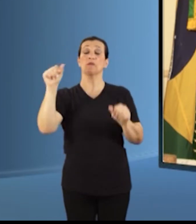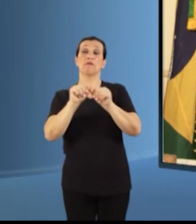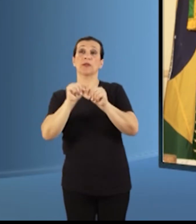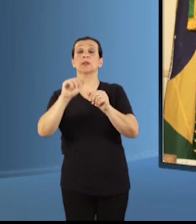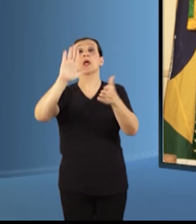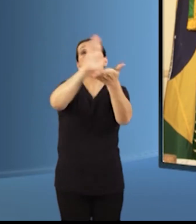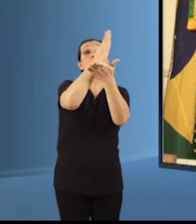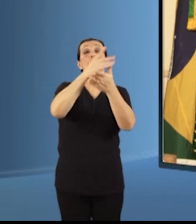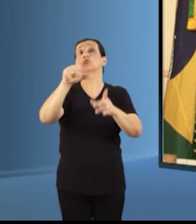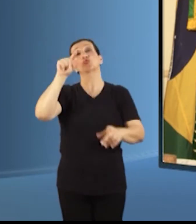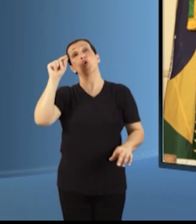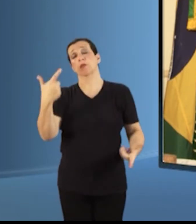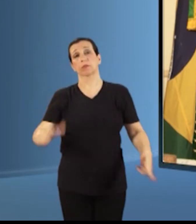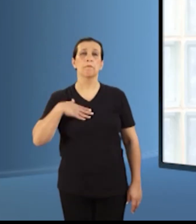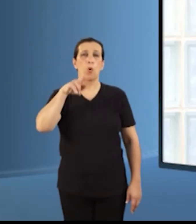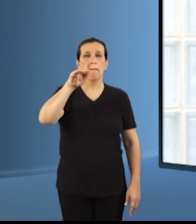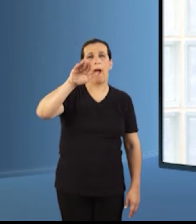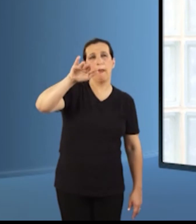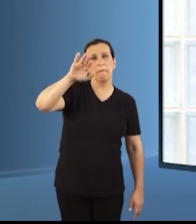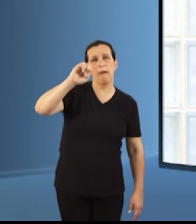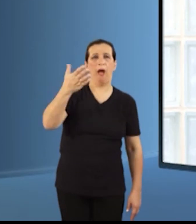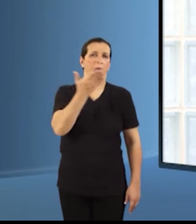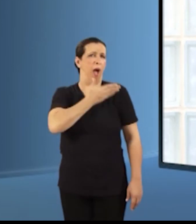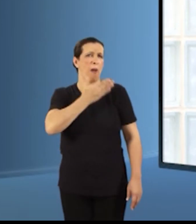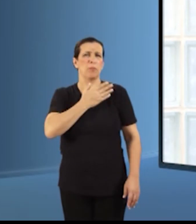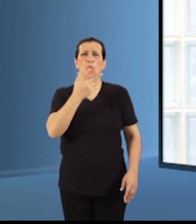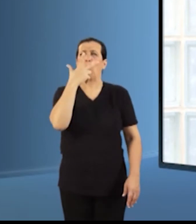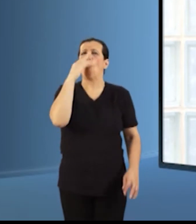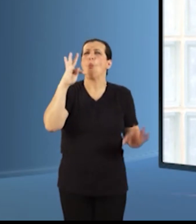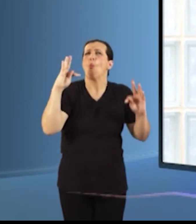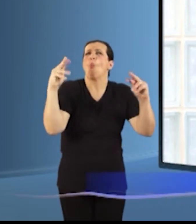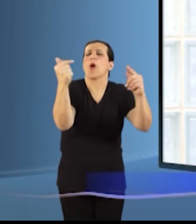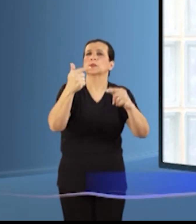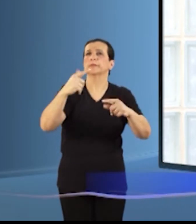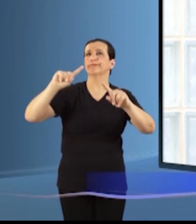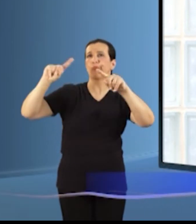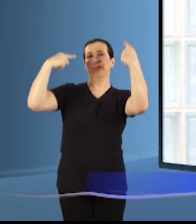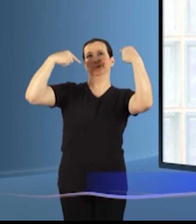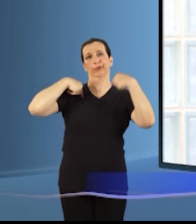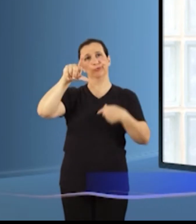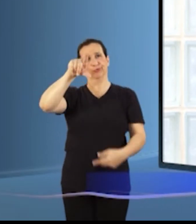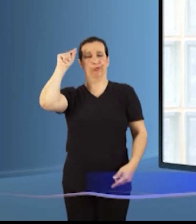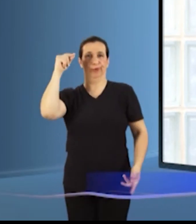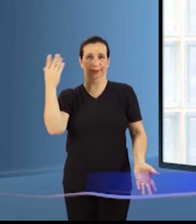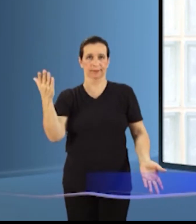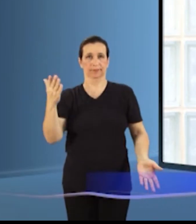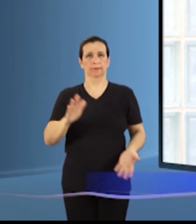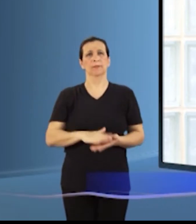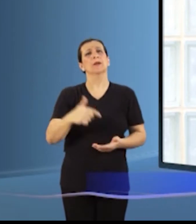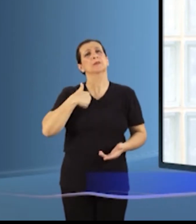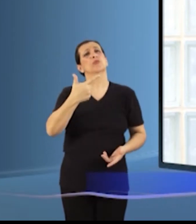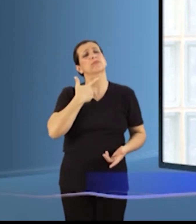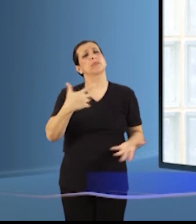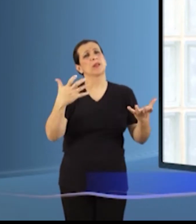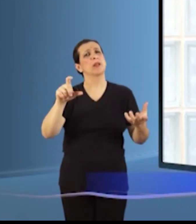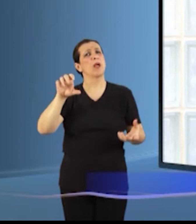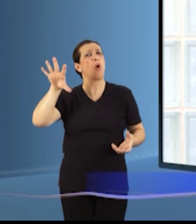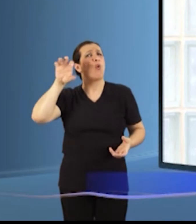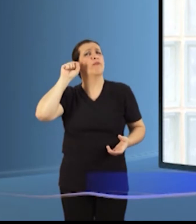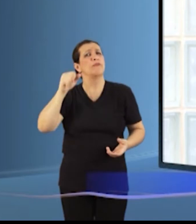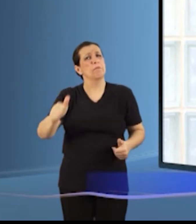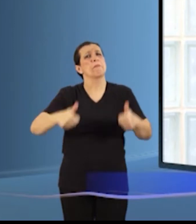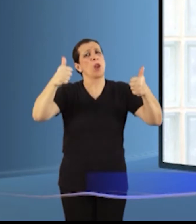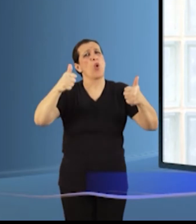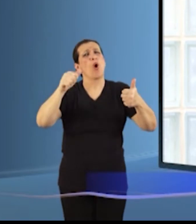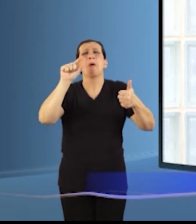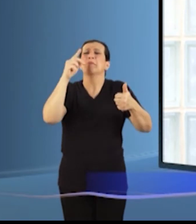fazer, e outros que escolheram não fazer. Meus pais, amigos, quase todo mundo foi contra essa escolha minha. Mas eu queria ouvir